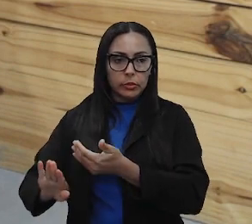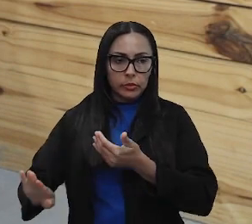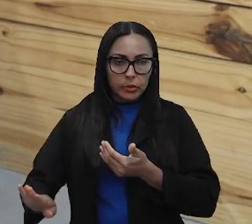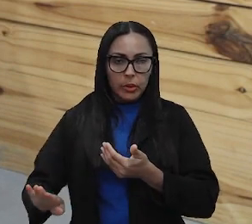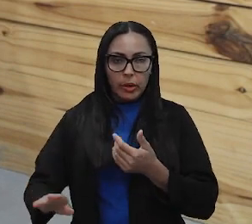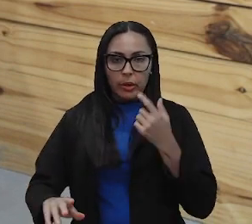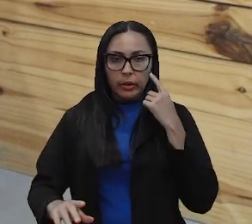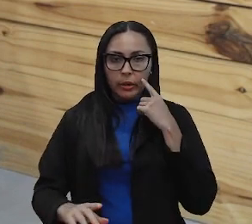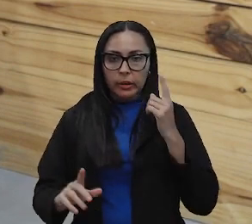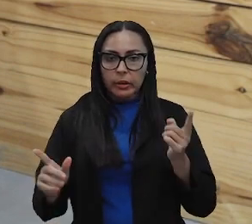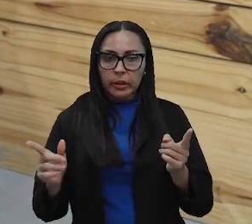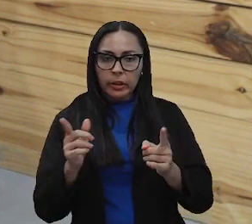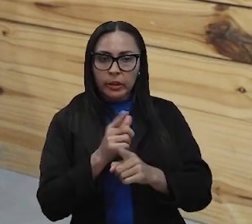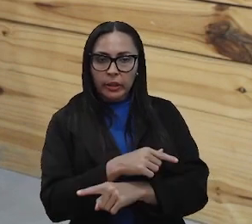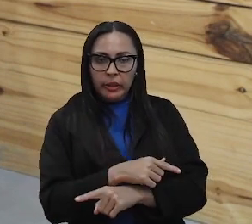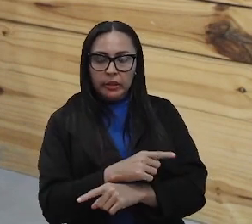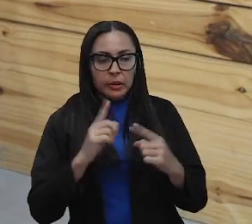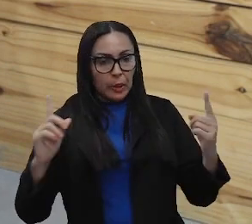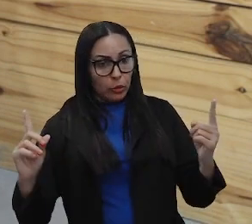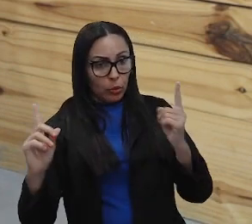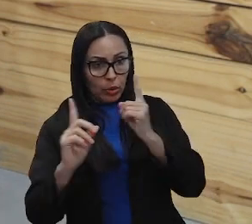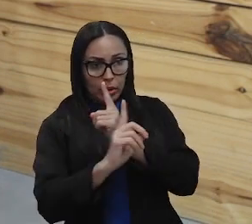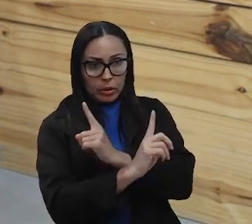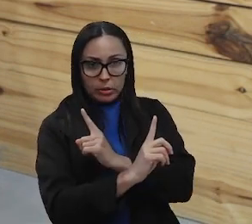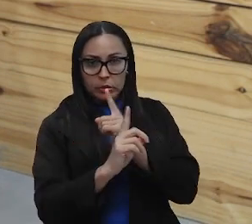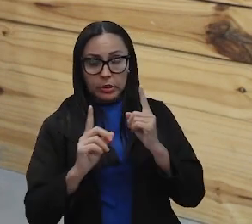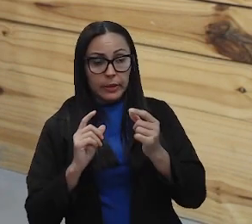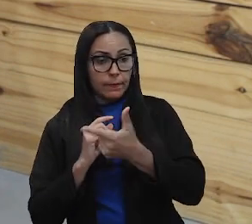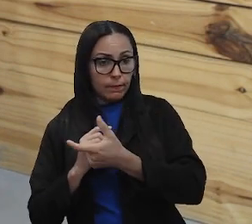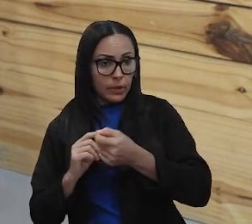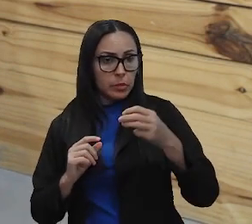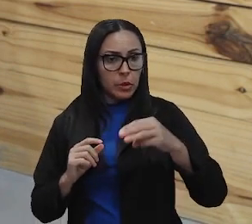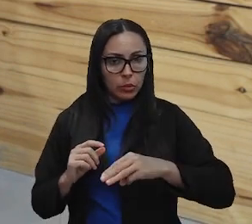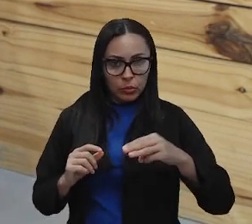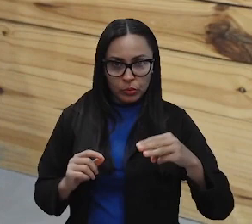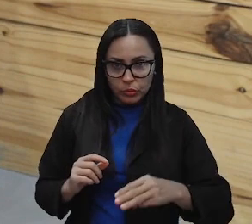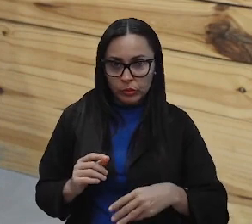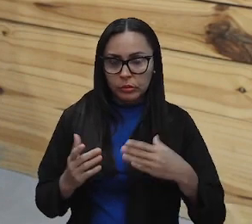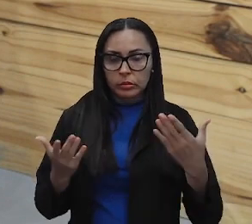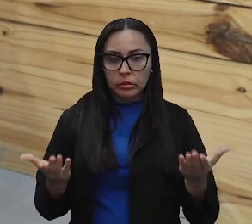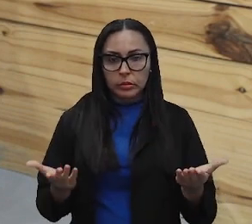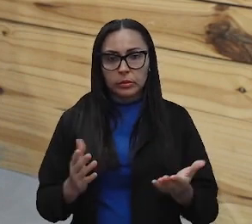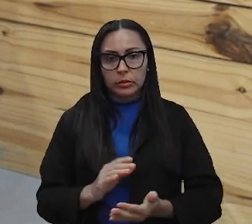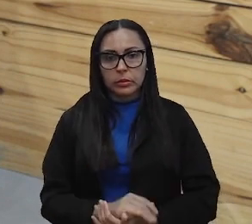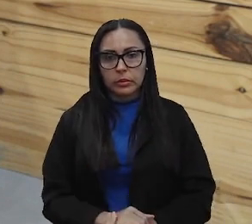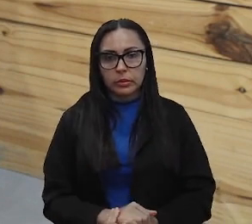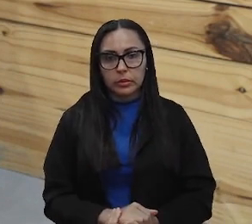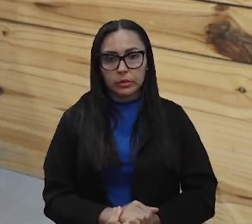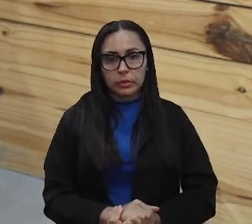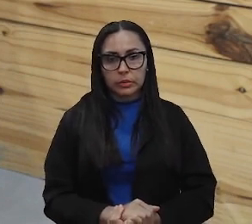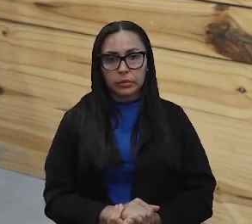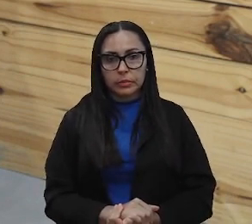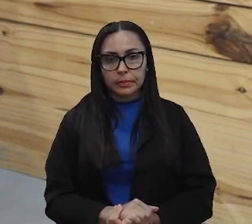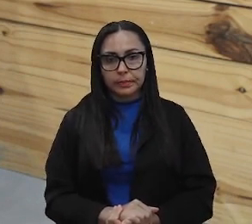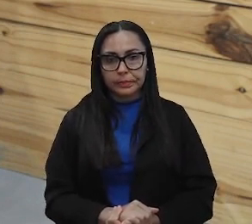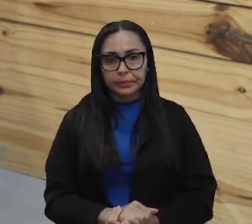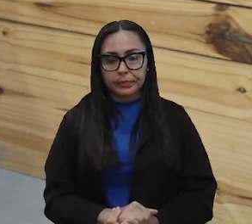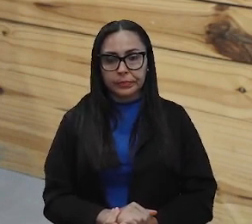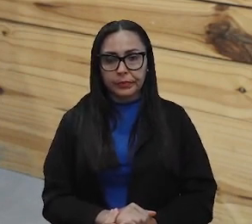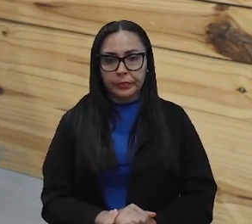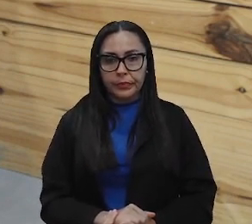transferência de um intérprete para o outro, para trocar de intérprete, são 20 minutos. É o que está lá na legislação. Mas aí eu lhe pergunto, tá,